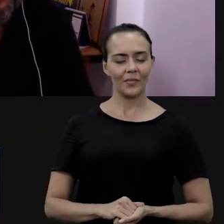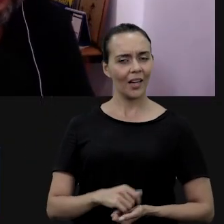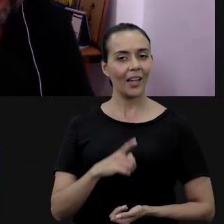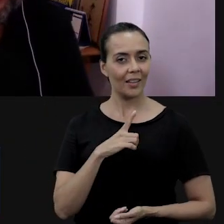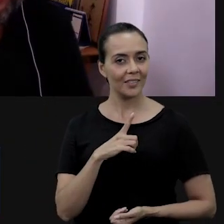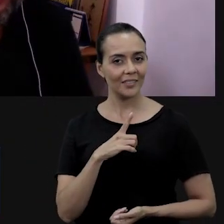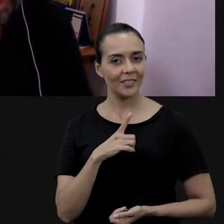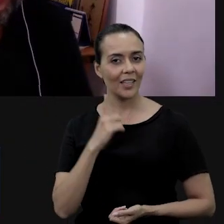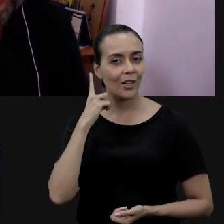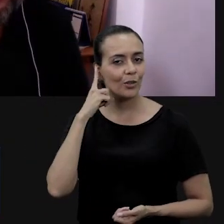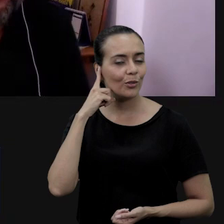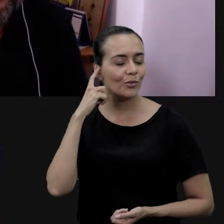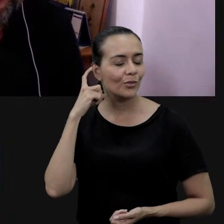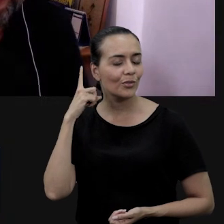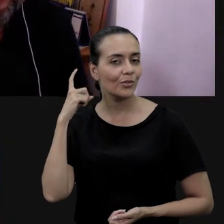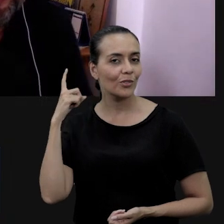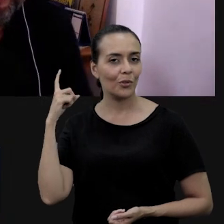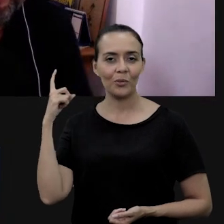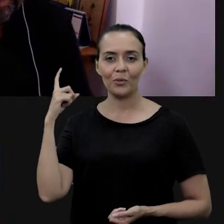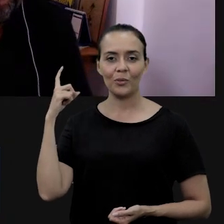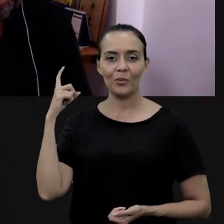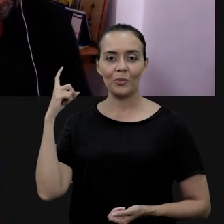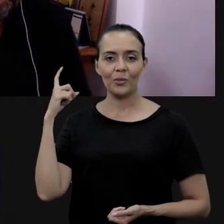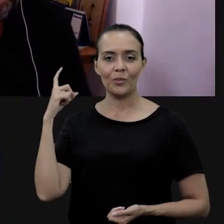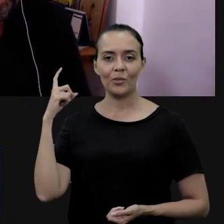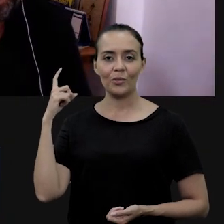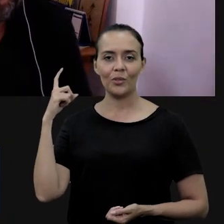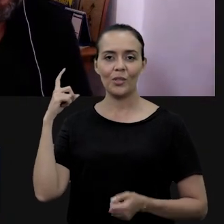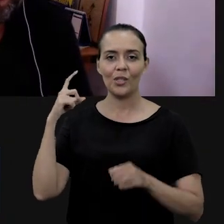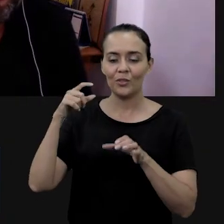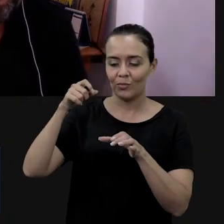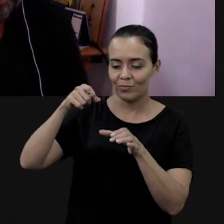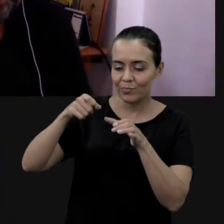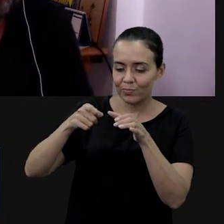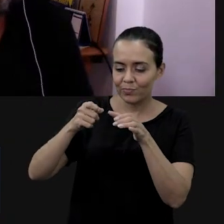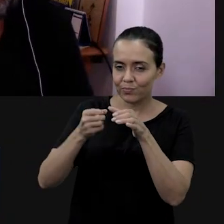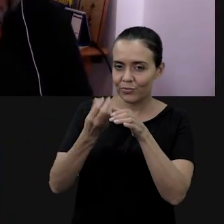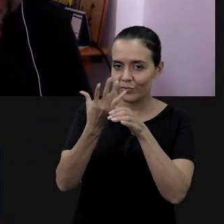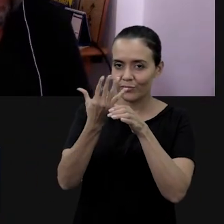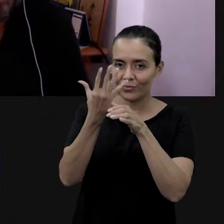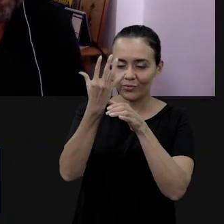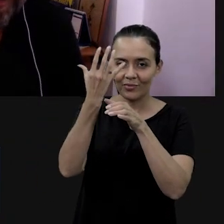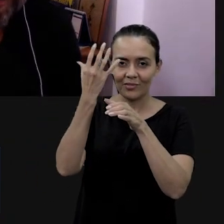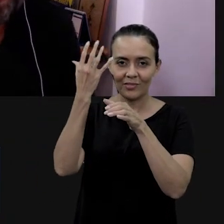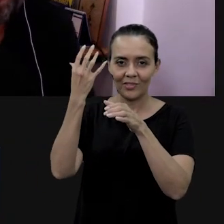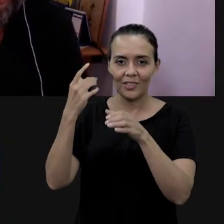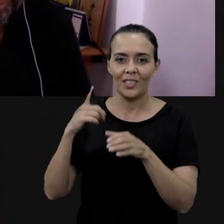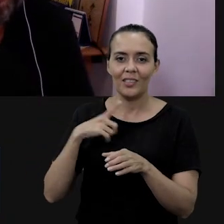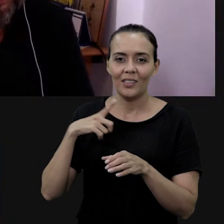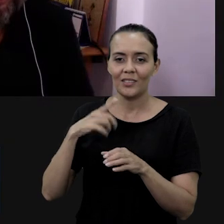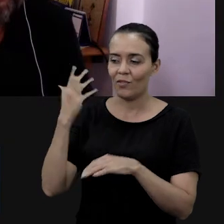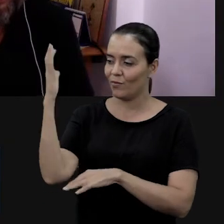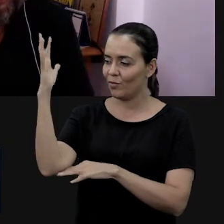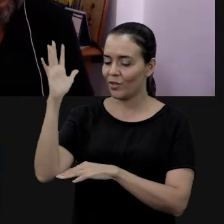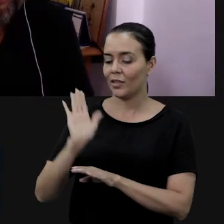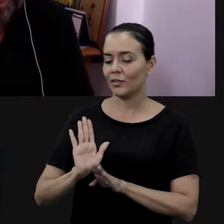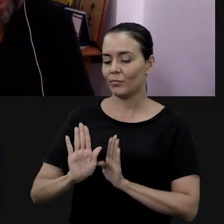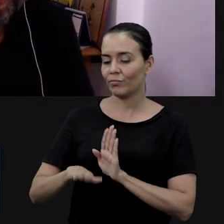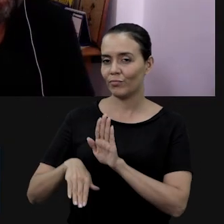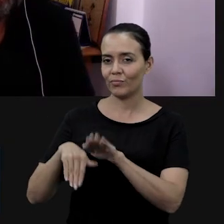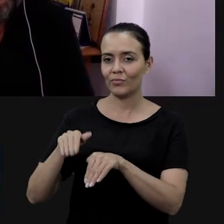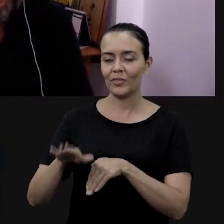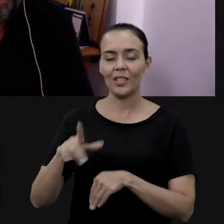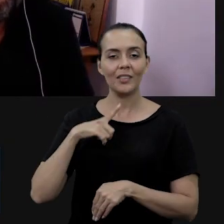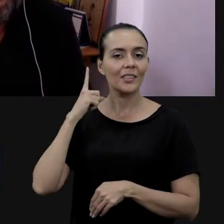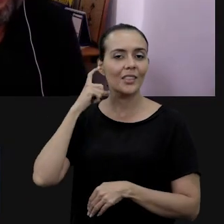Então é muito. Aí tem o som do candeeiro acendendo, tem o som do passos na floresta, tem o